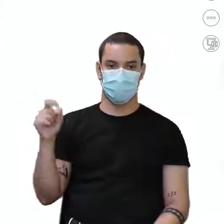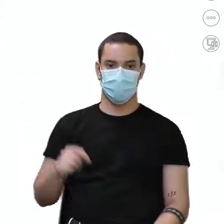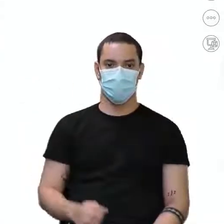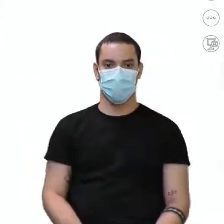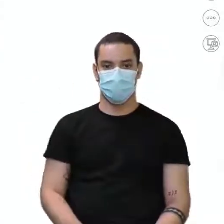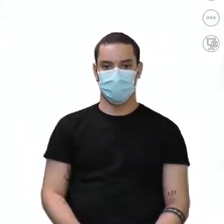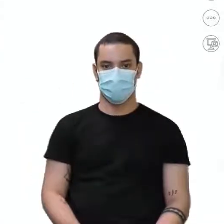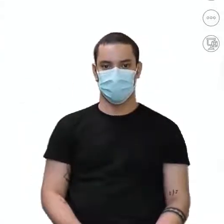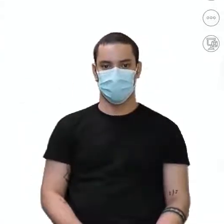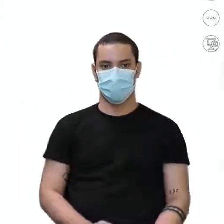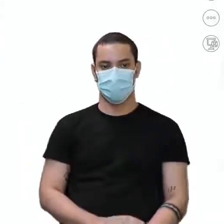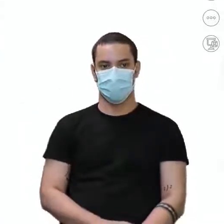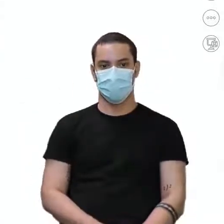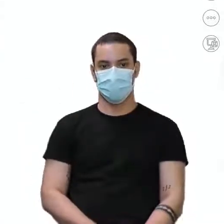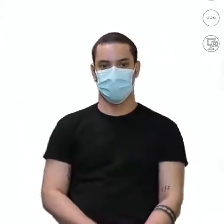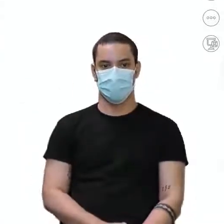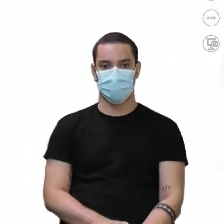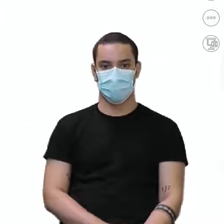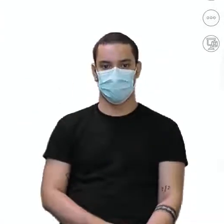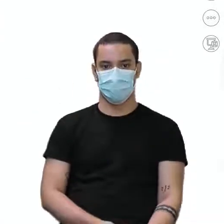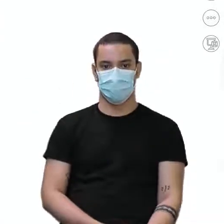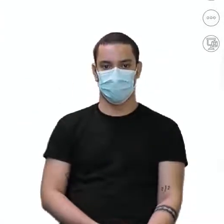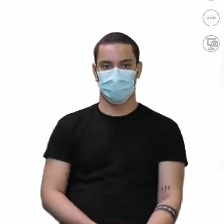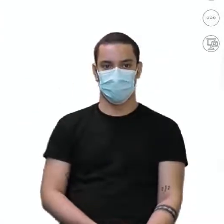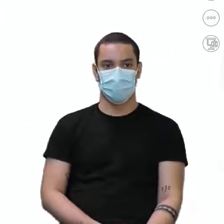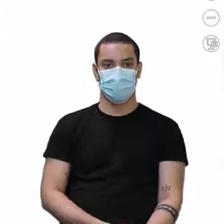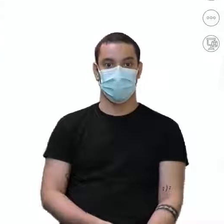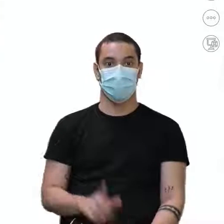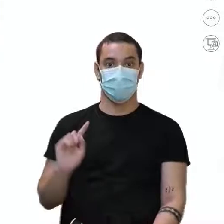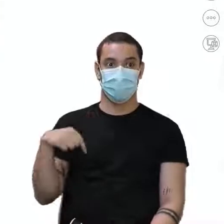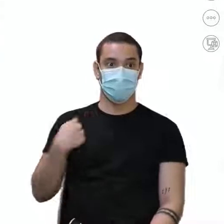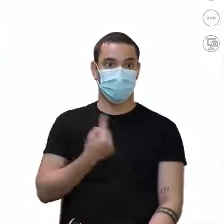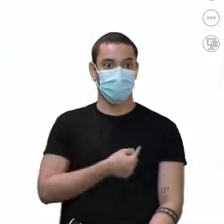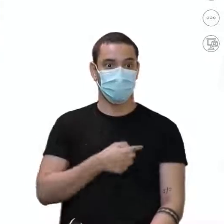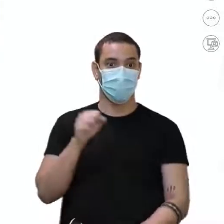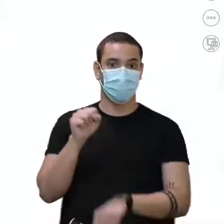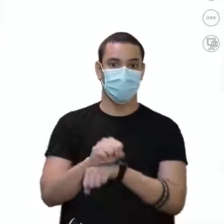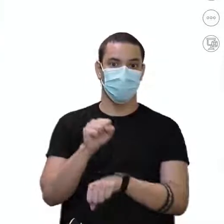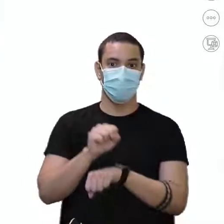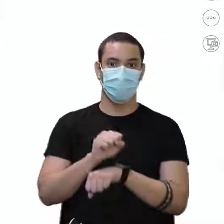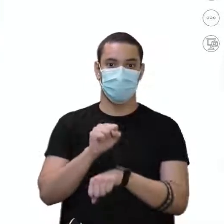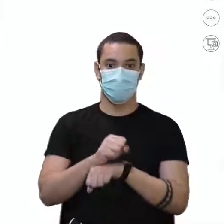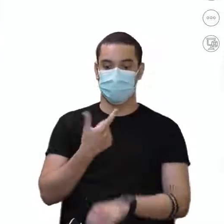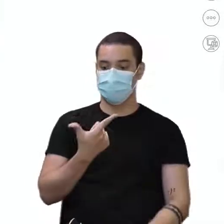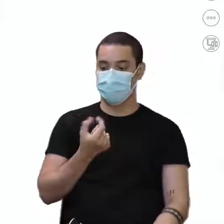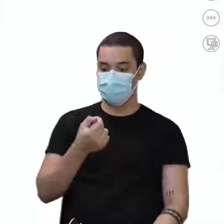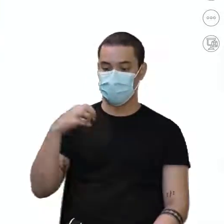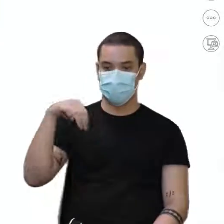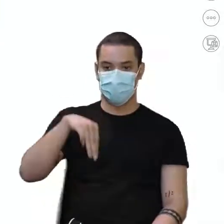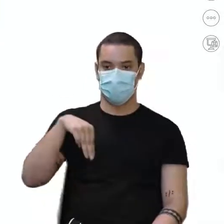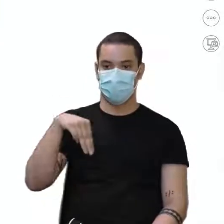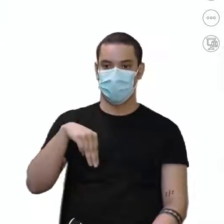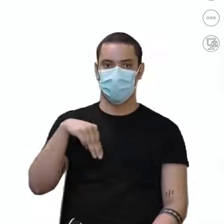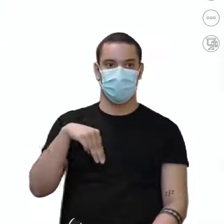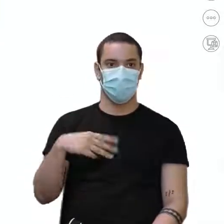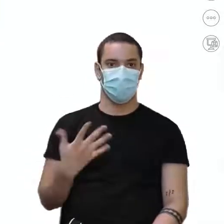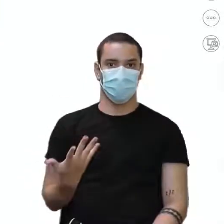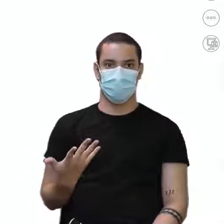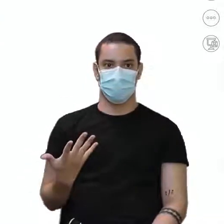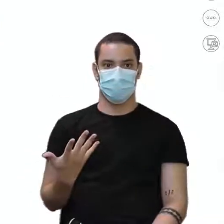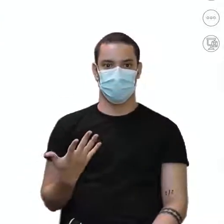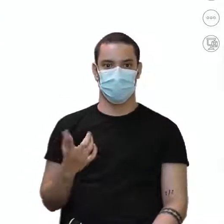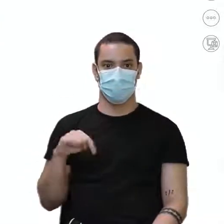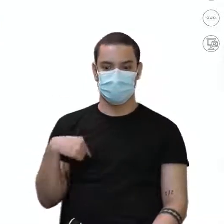been waiting. Nós andamos esperando por 20 minutos. Nós